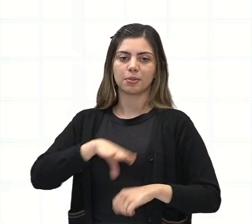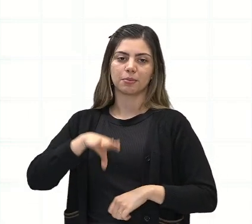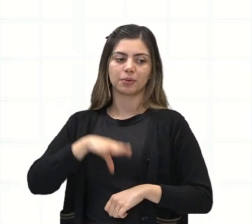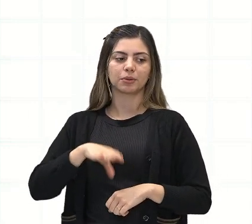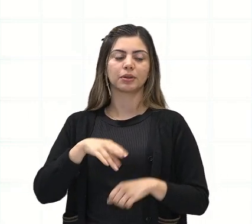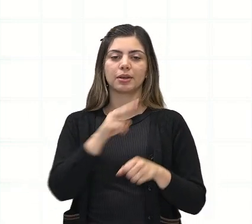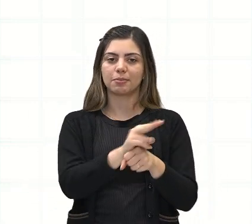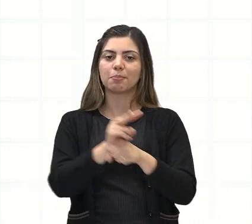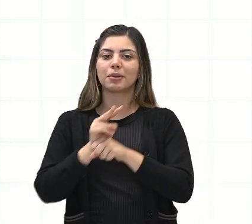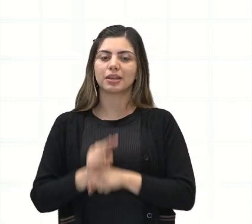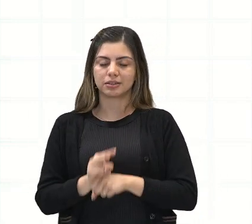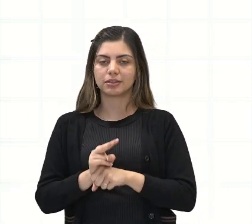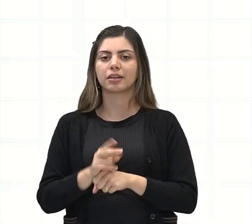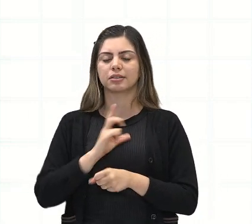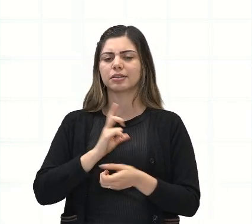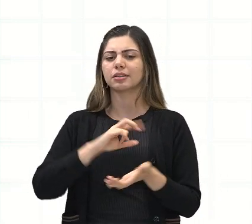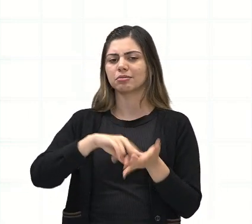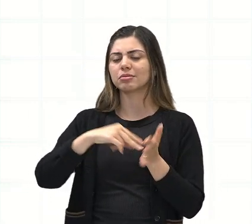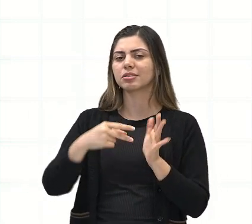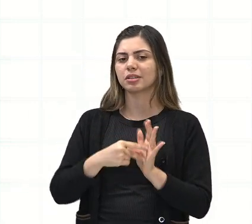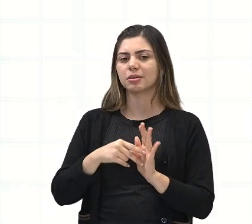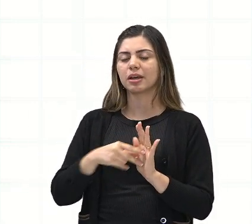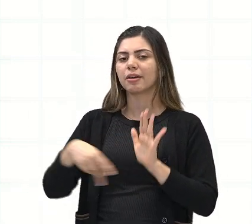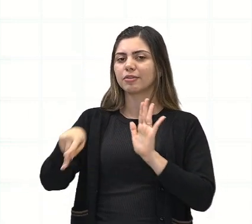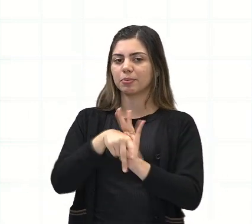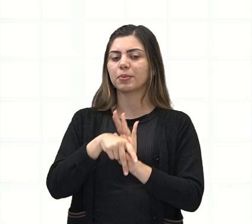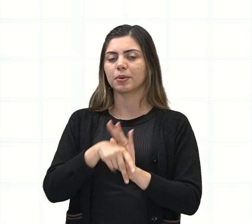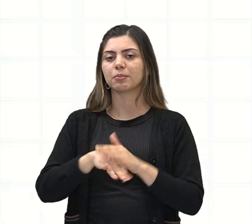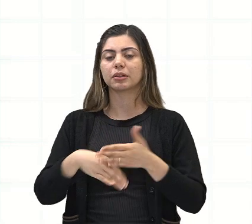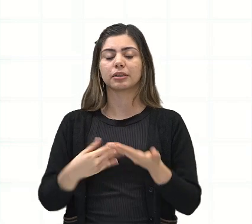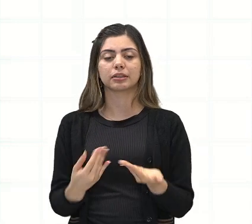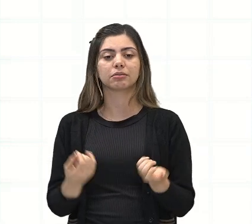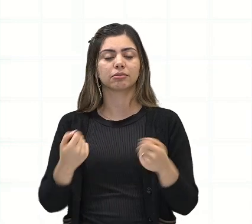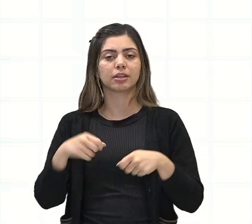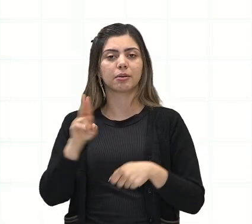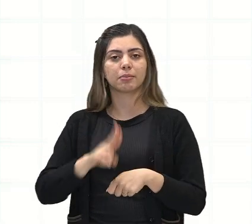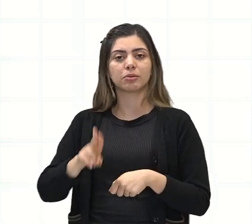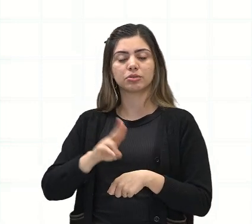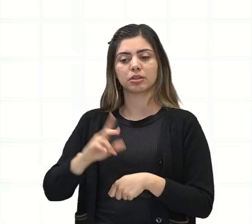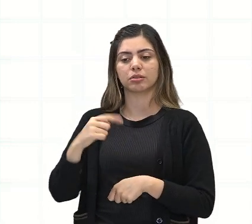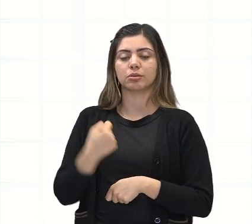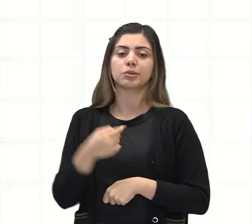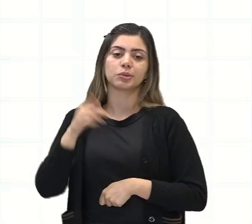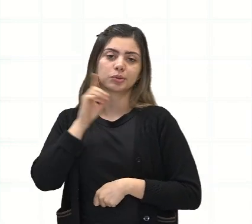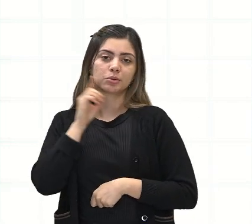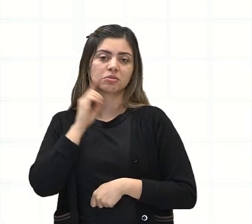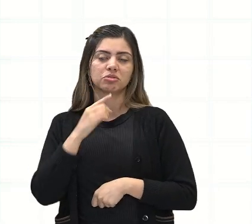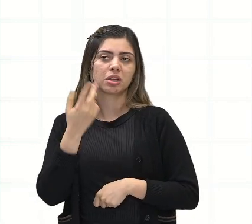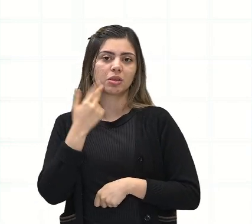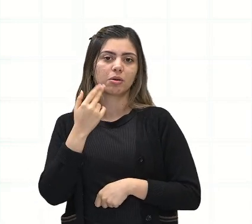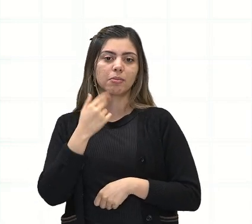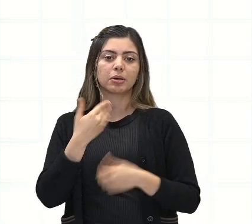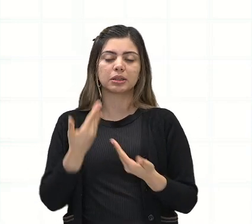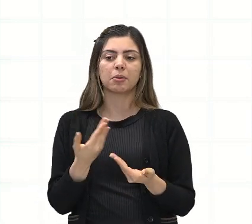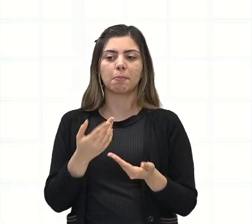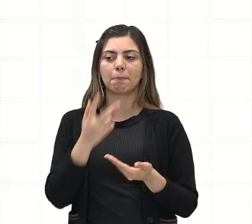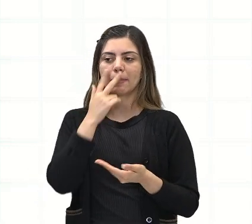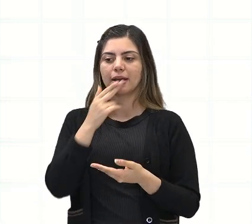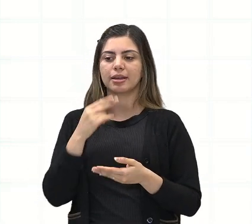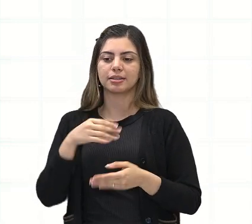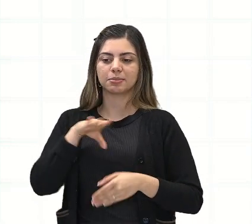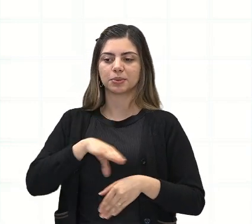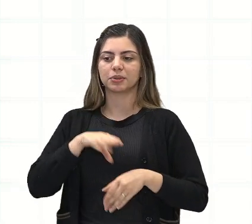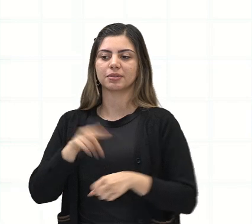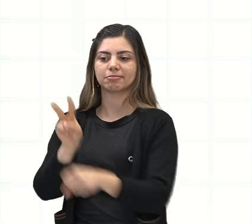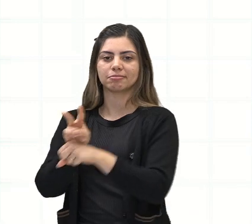portuguesa com algum significado específico e que vão sendo utilizadas naturalmente até que elas se tornem parte do